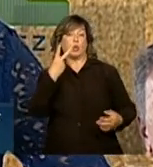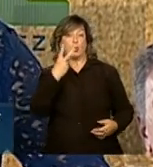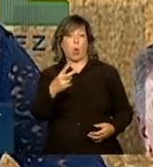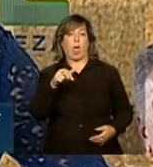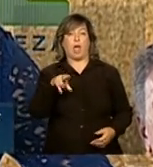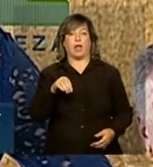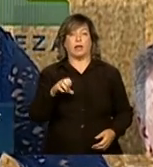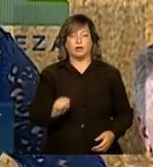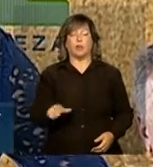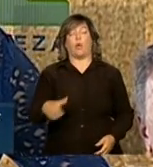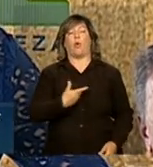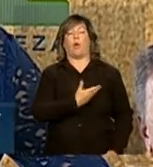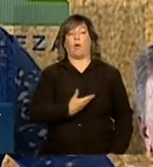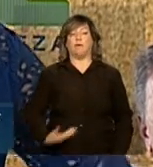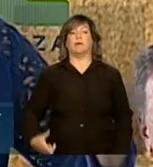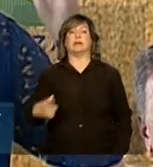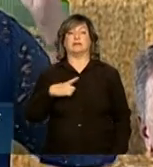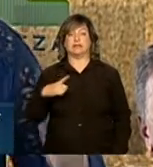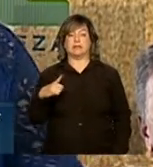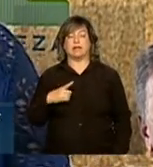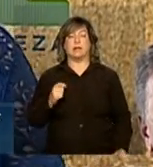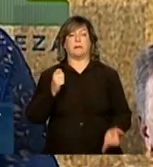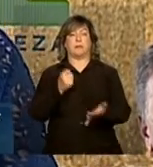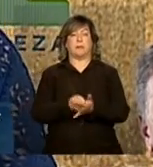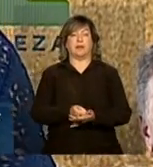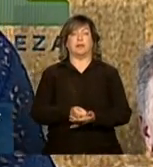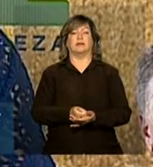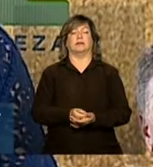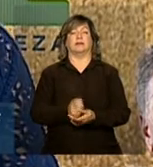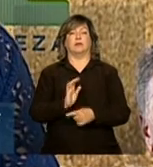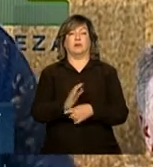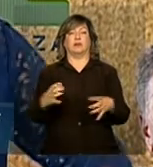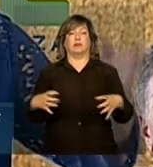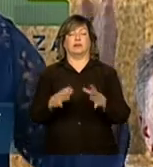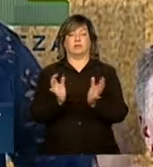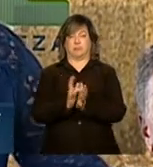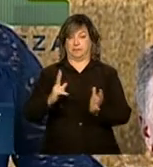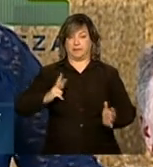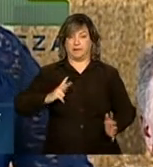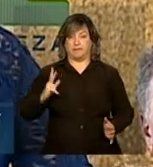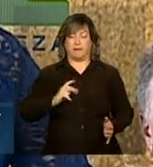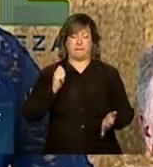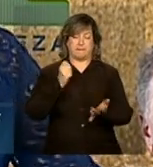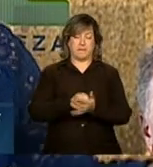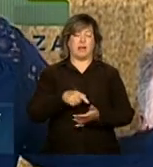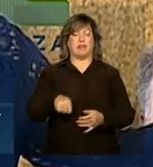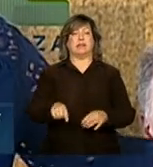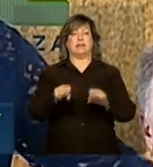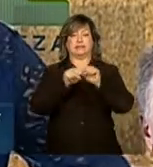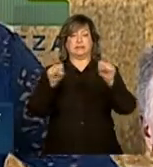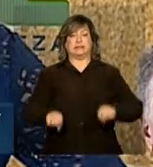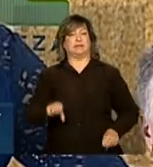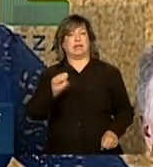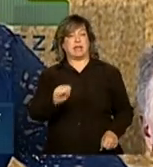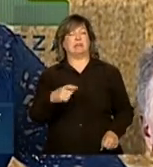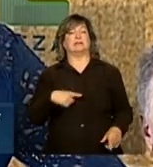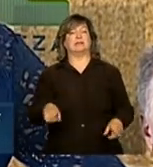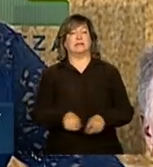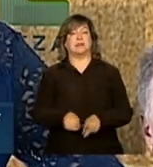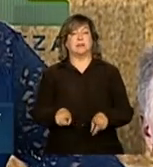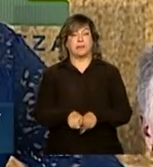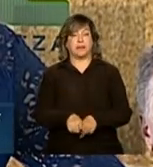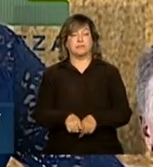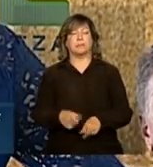2 anos que o governo está bancando em parceria com o setor privado, com o Sistema S. E aqui nós